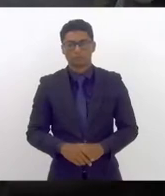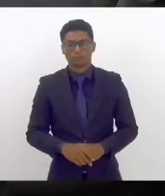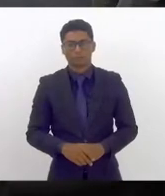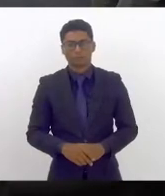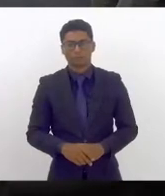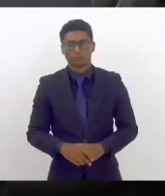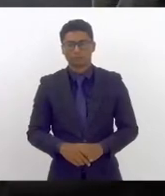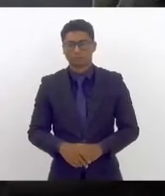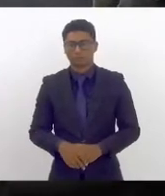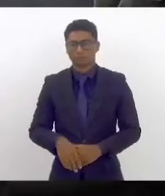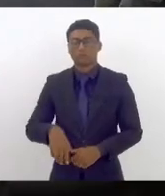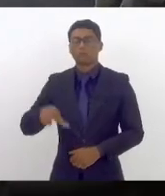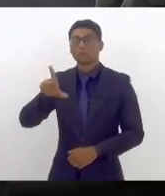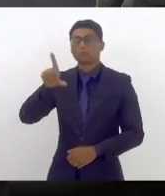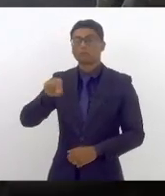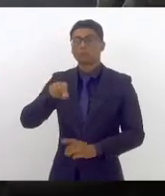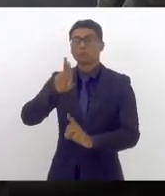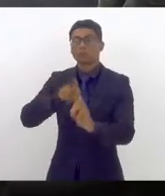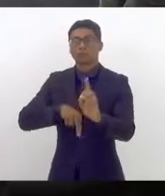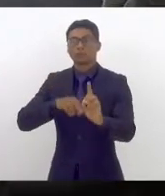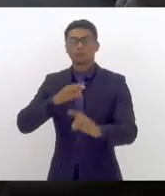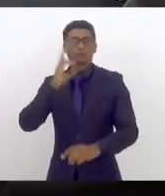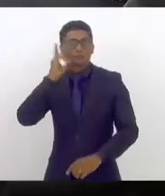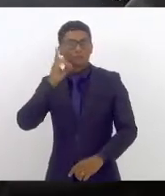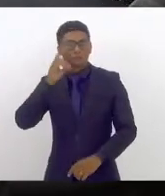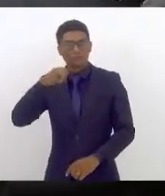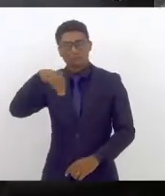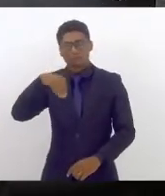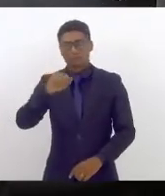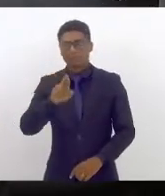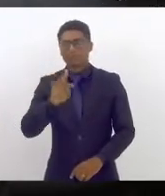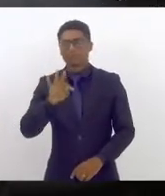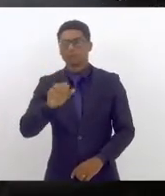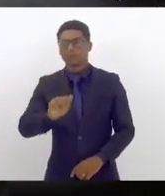presença designa relator deputada Marta Rocha